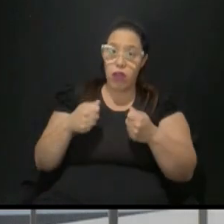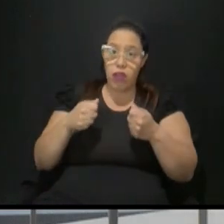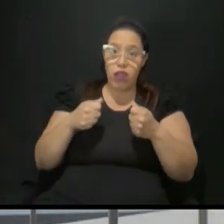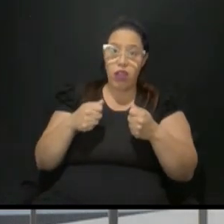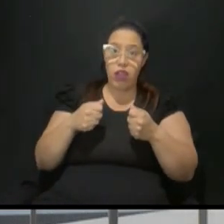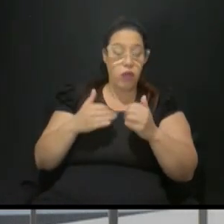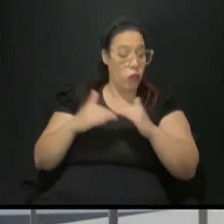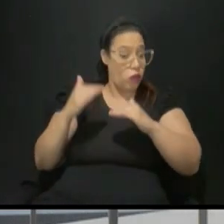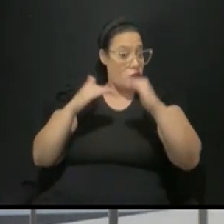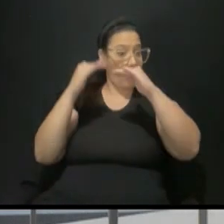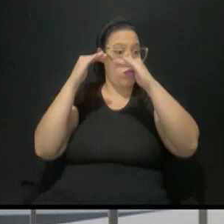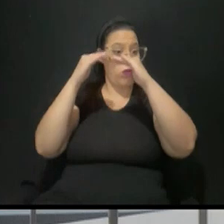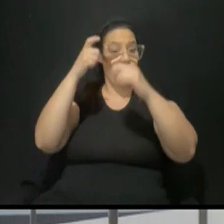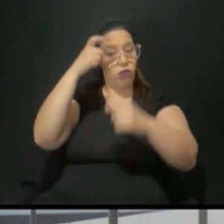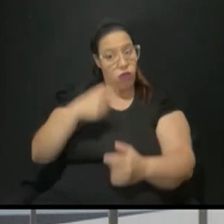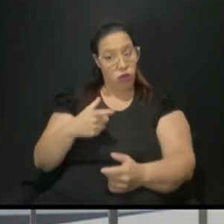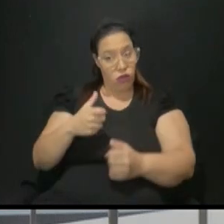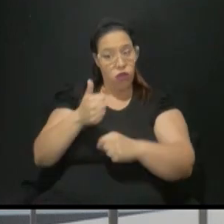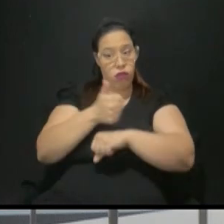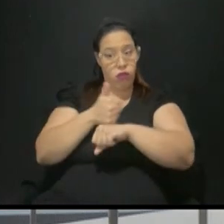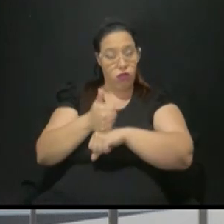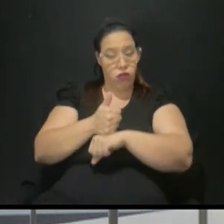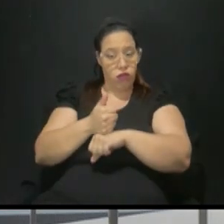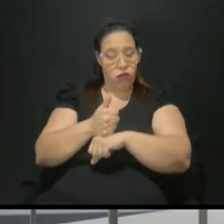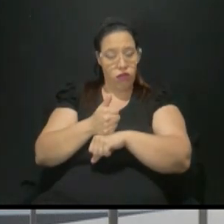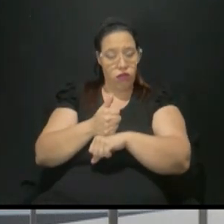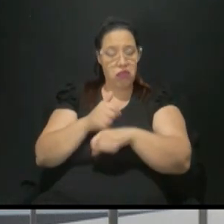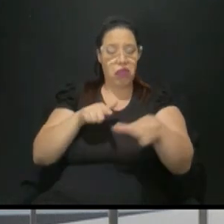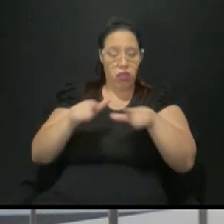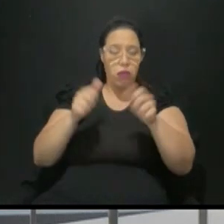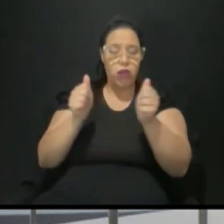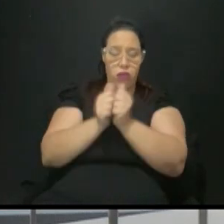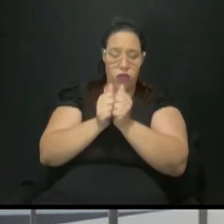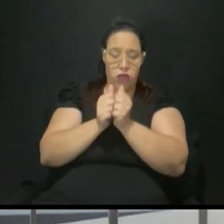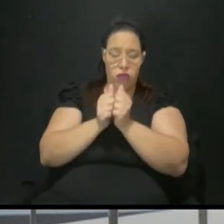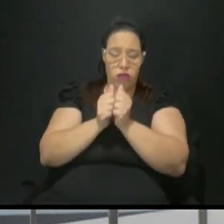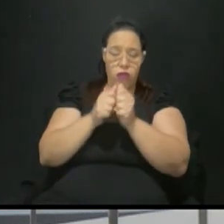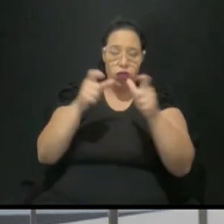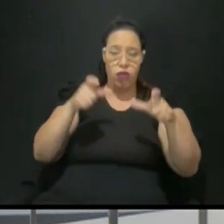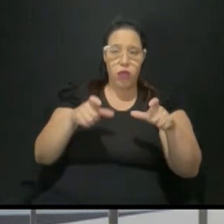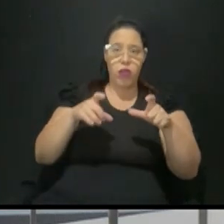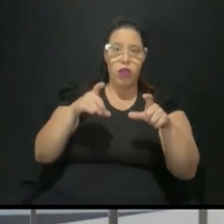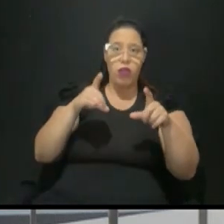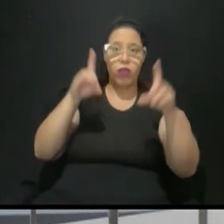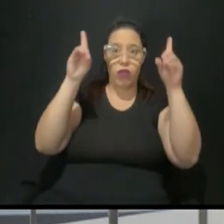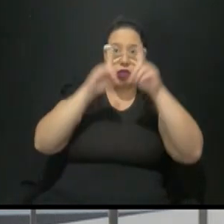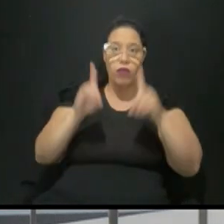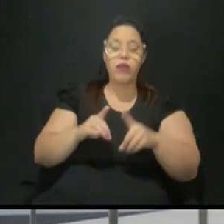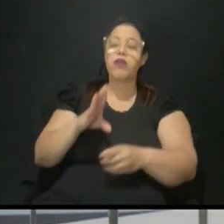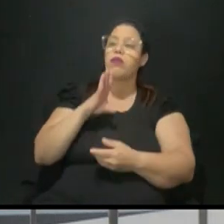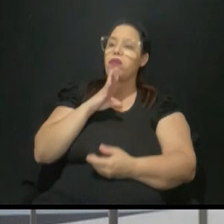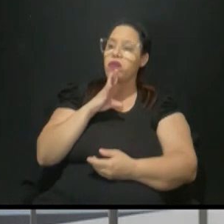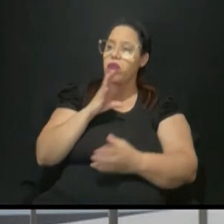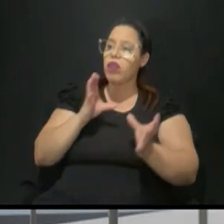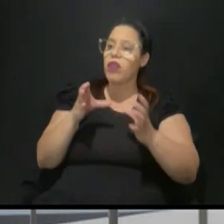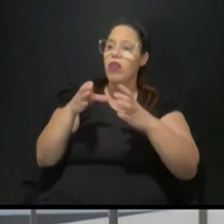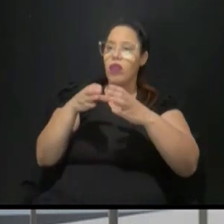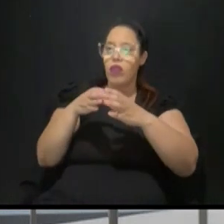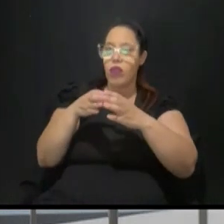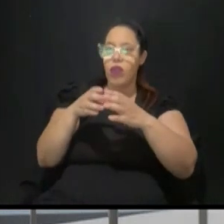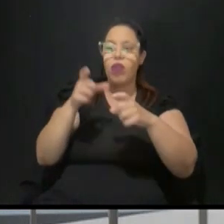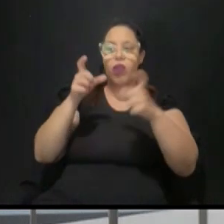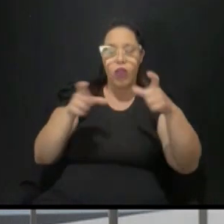um profissional para trabalhar com pessoas com deficiência, e aí muda. Ele conhece o sistema, ele conhece as pessoas com